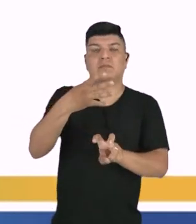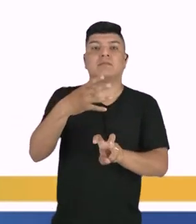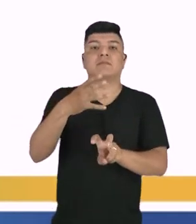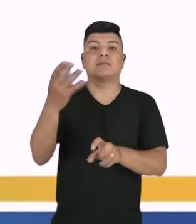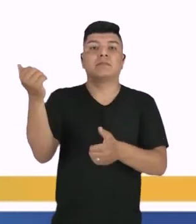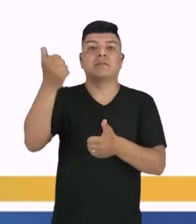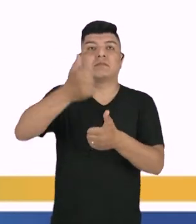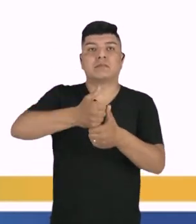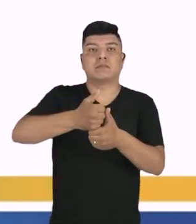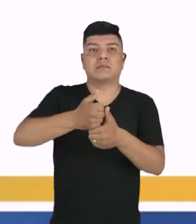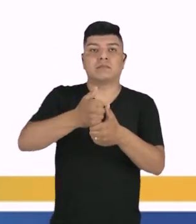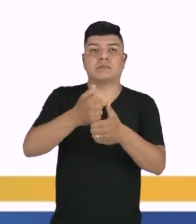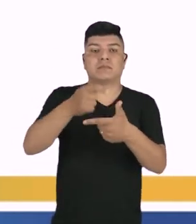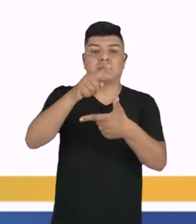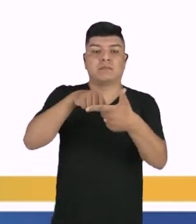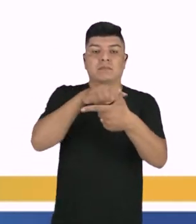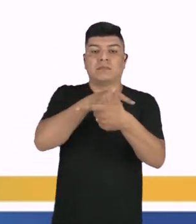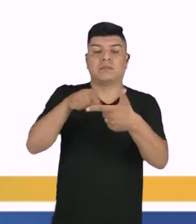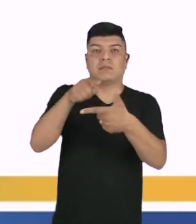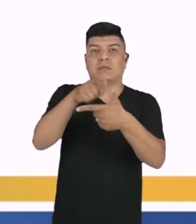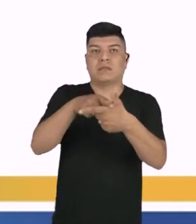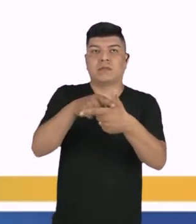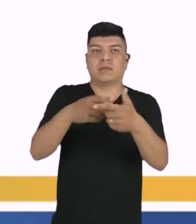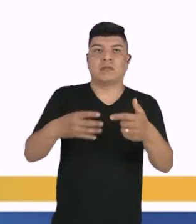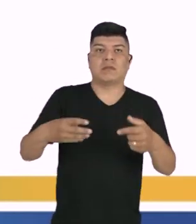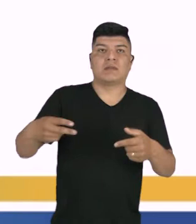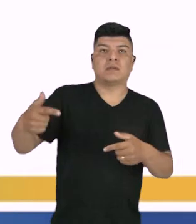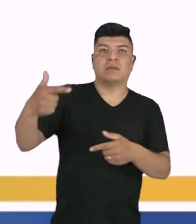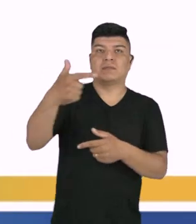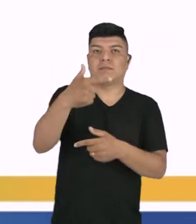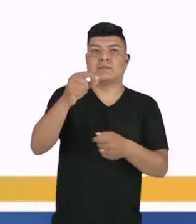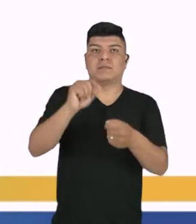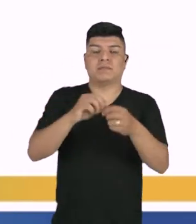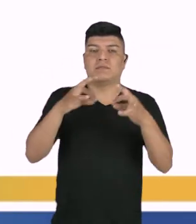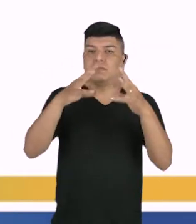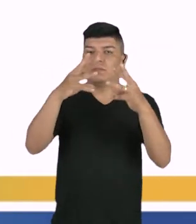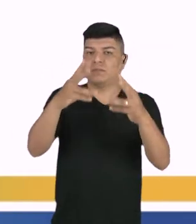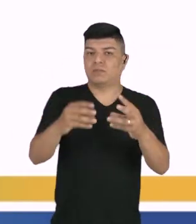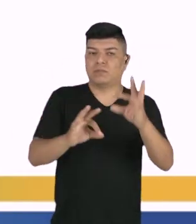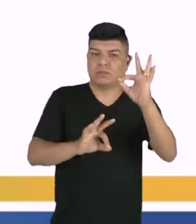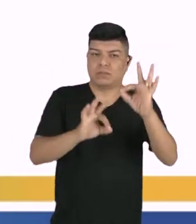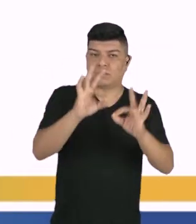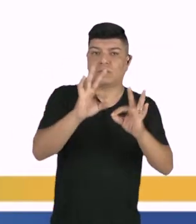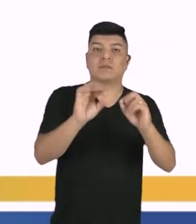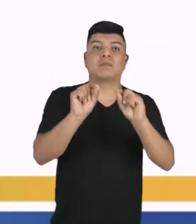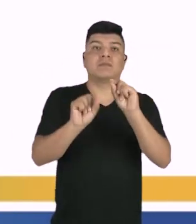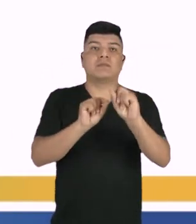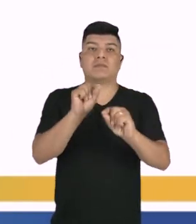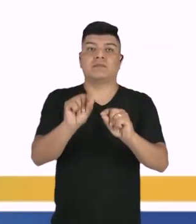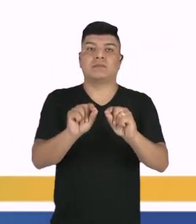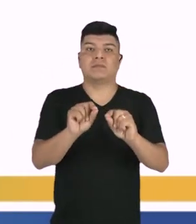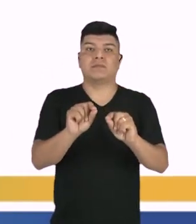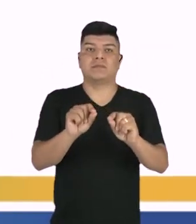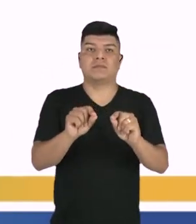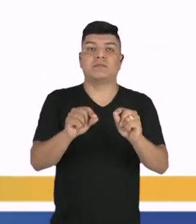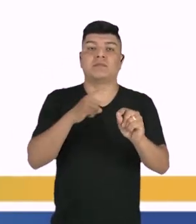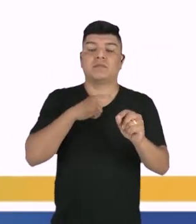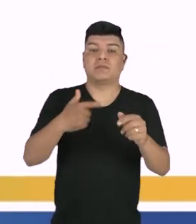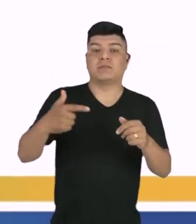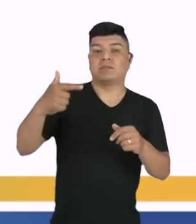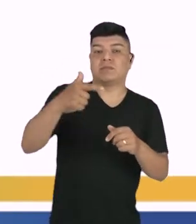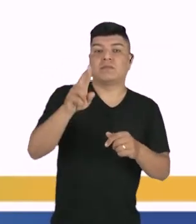lugar de seno ao quadrado, fazemos as operações, né? E aí, como tem